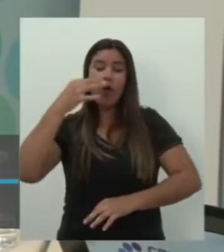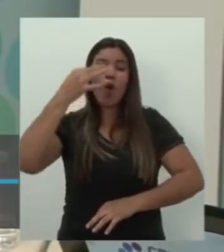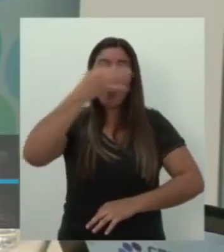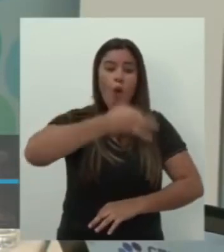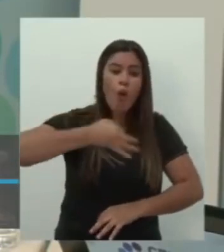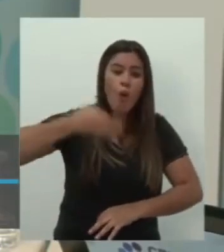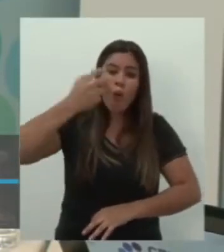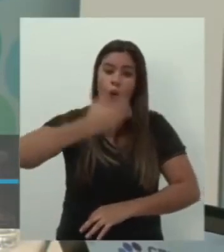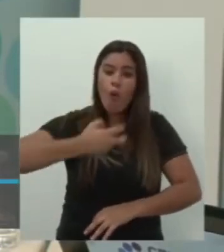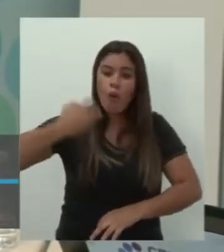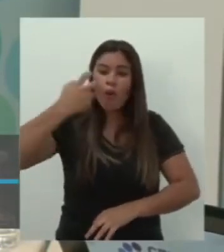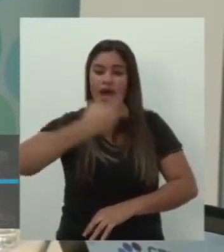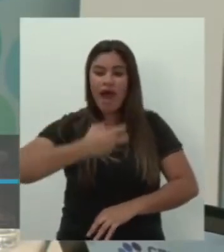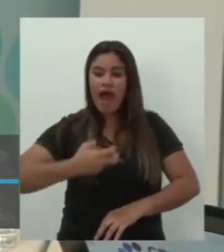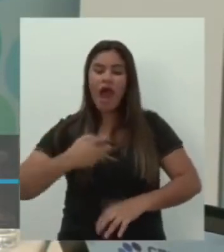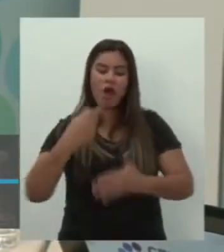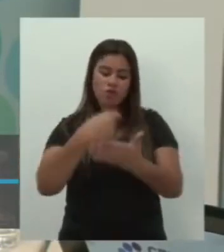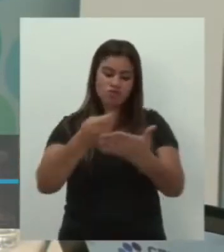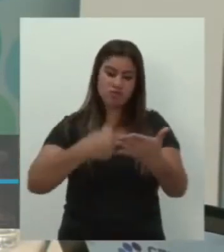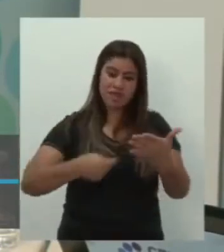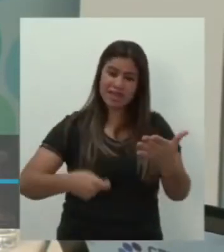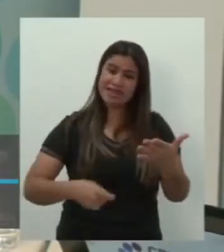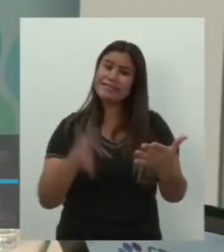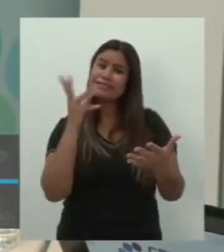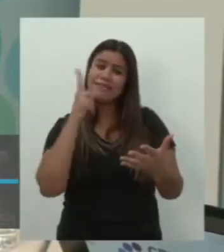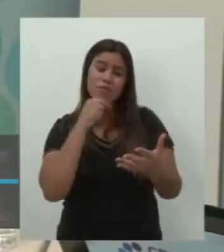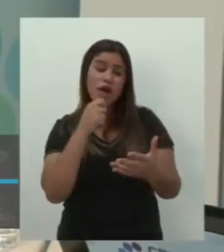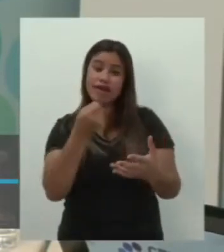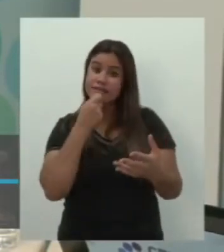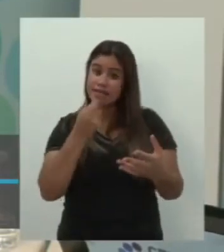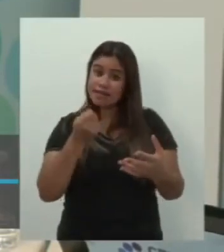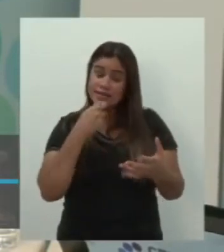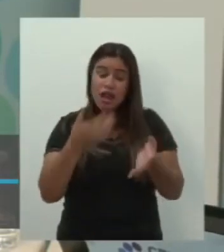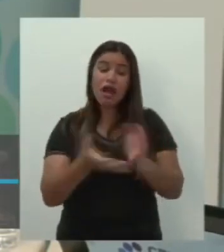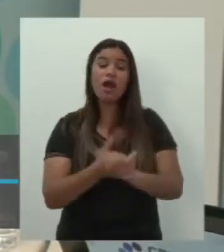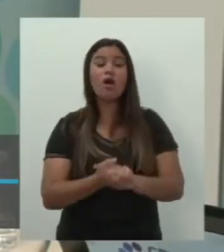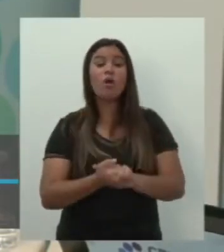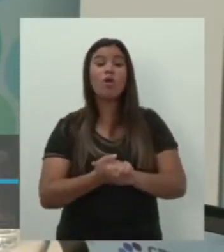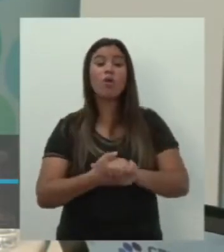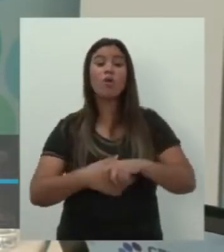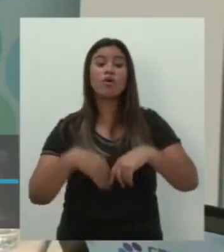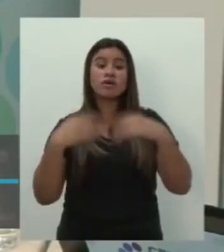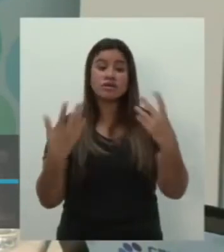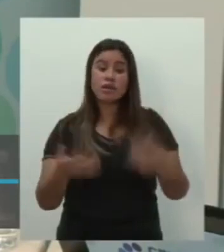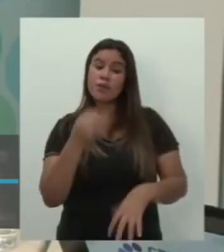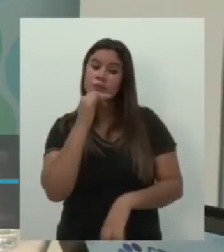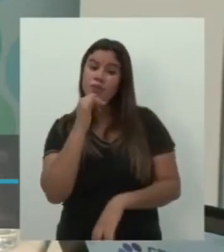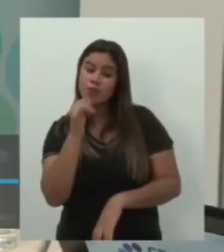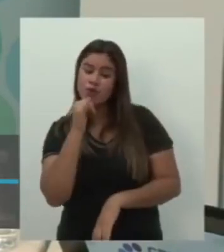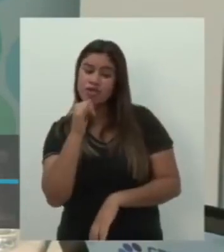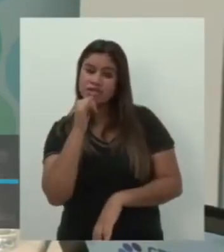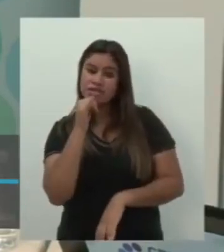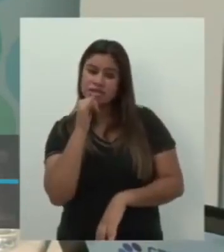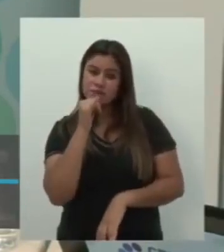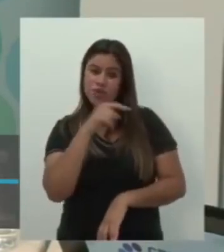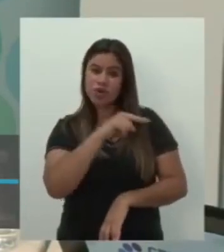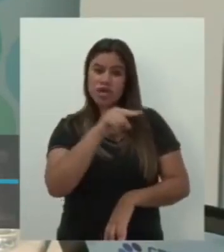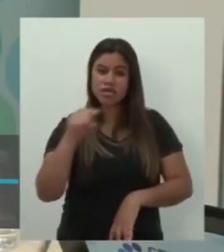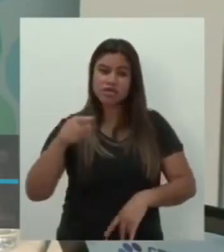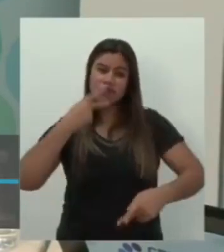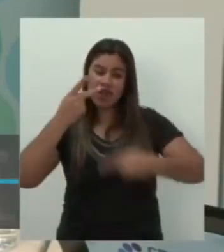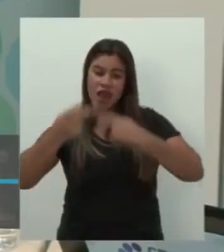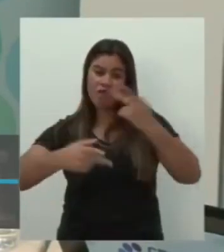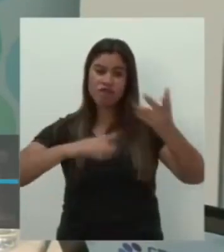a complexidade do texto escrito demorou de chegar um pouquinho, né? Então, o que acontece? Quando eles falavam, quando eram as